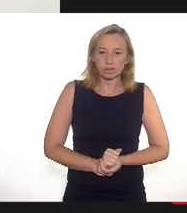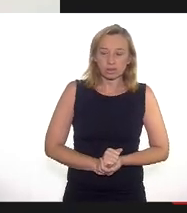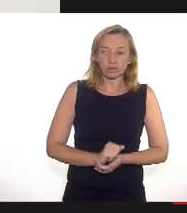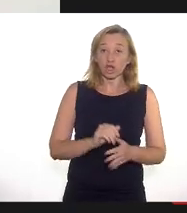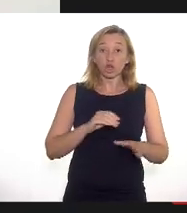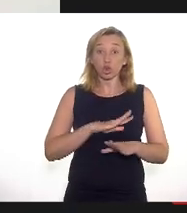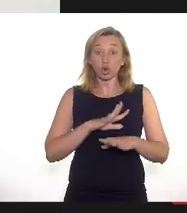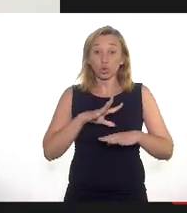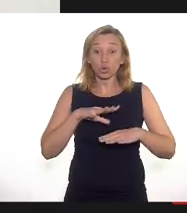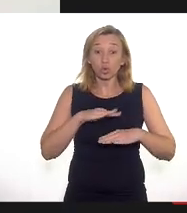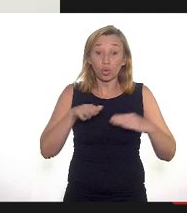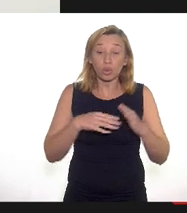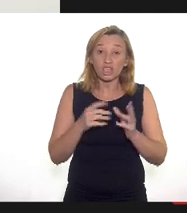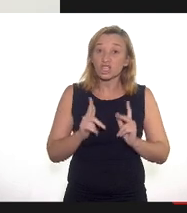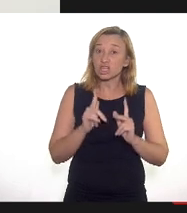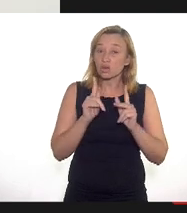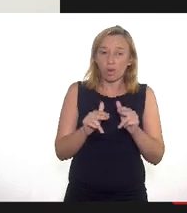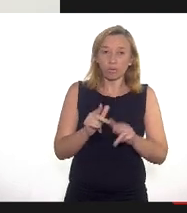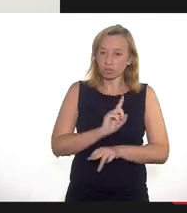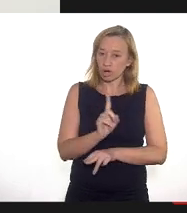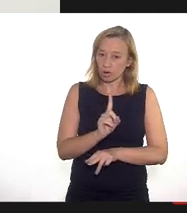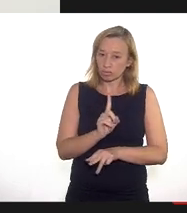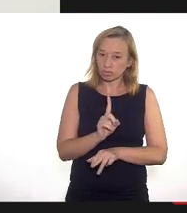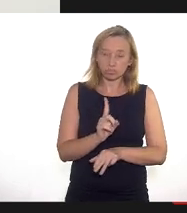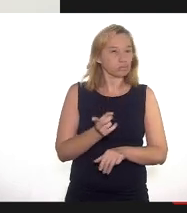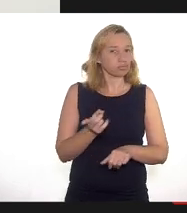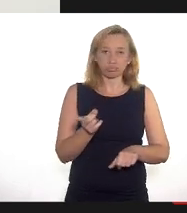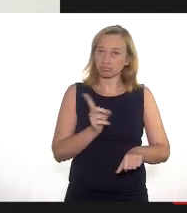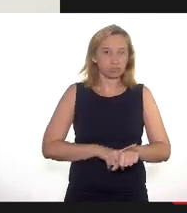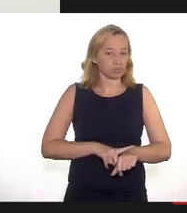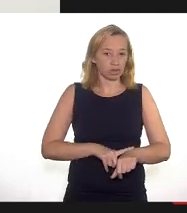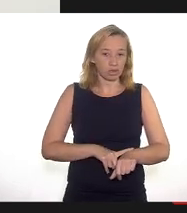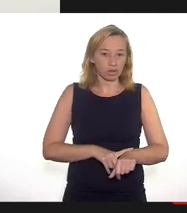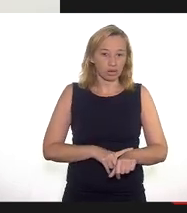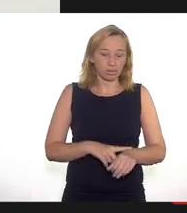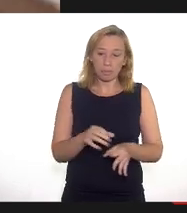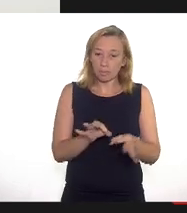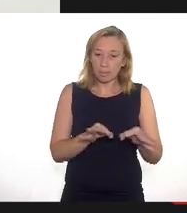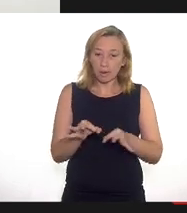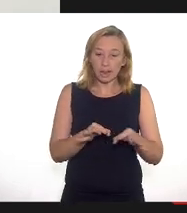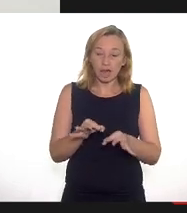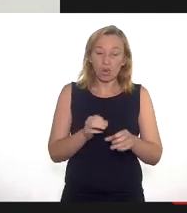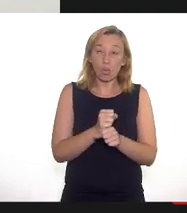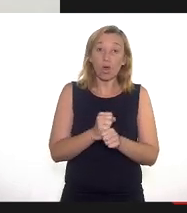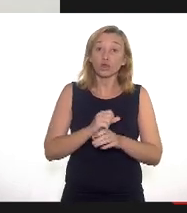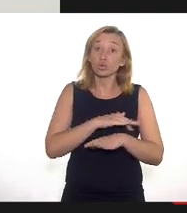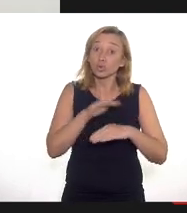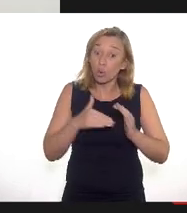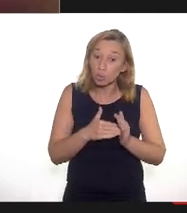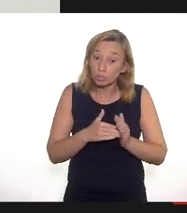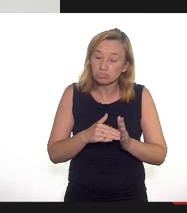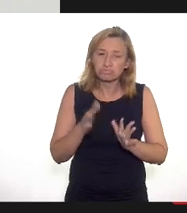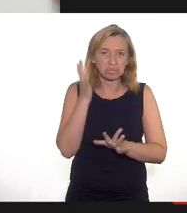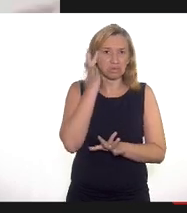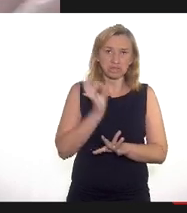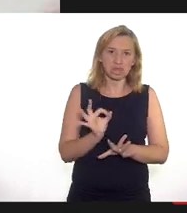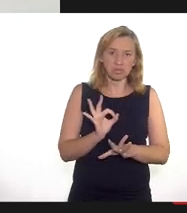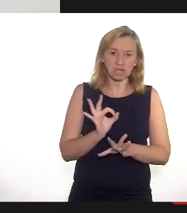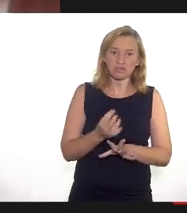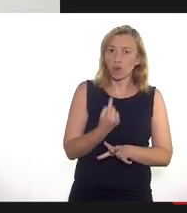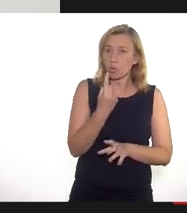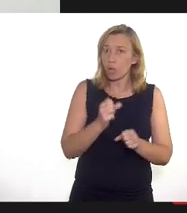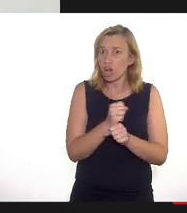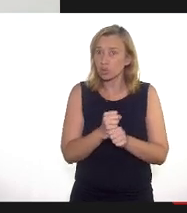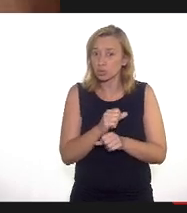todas de uma vez só, uma vez que a gente não teve tempo hábil para planejar um ano inteiro, até porque não sabíamos que íamos ficar um ano